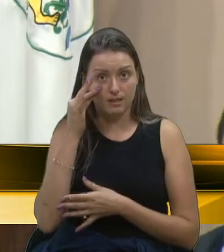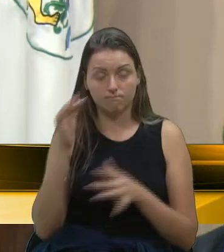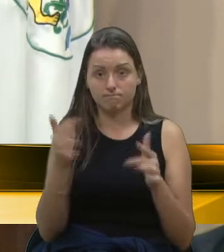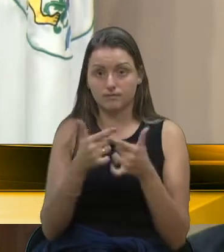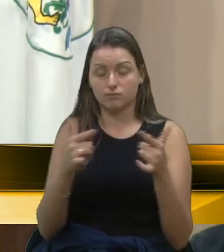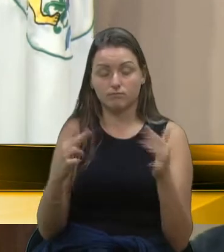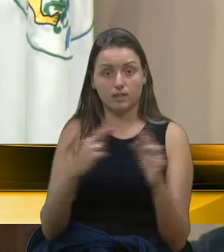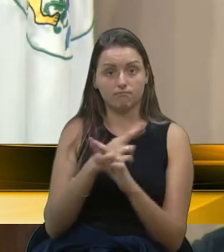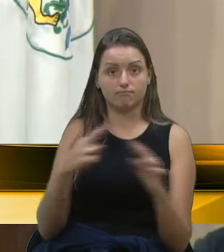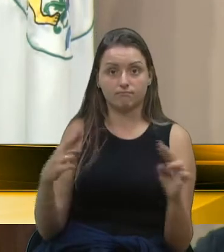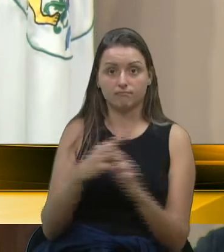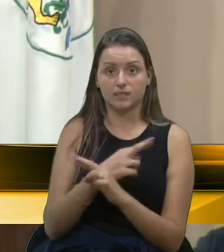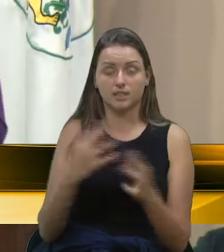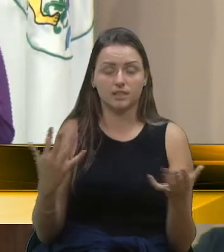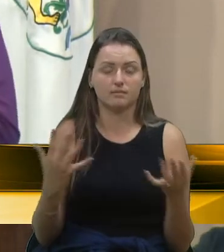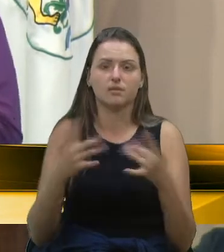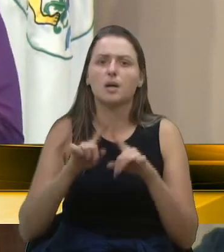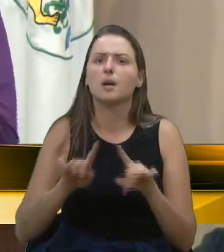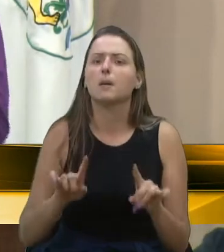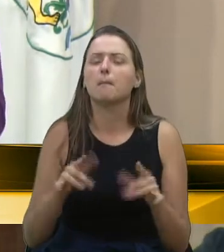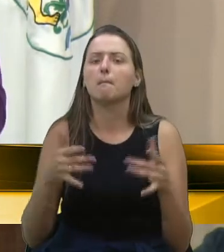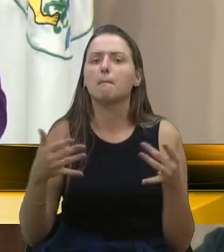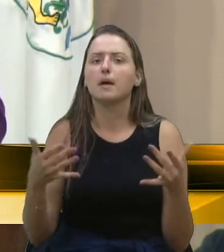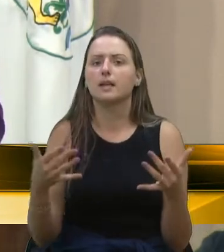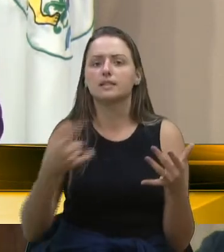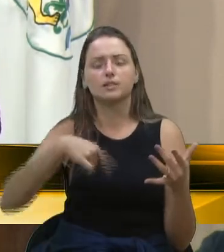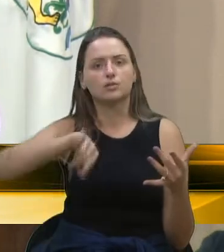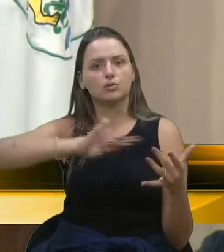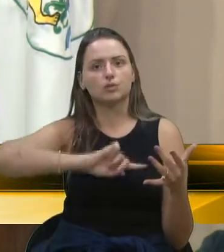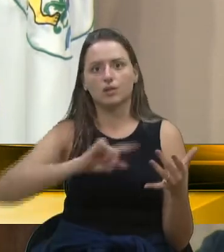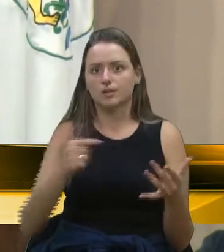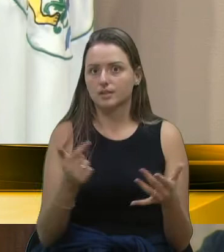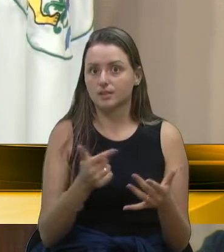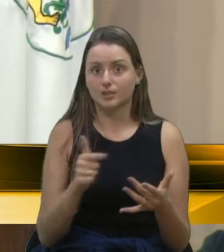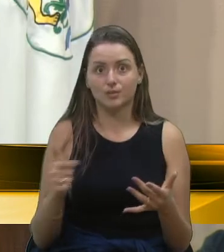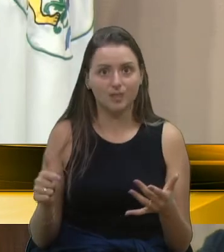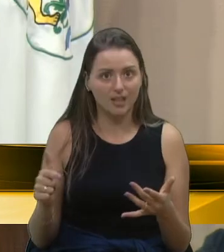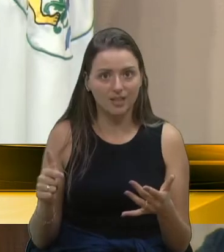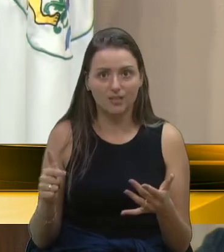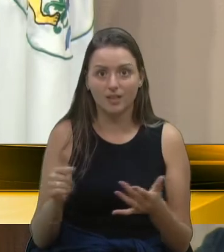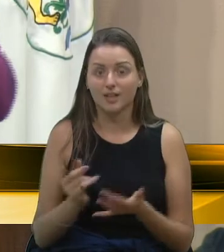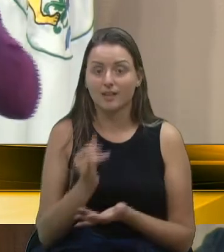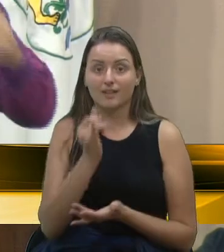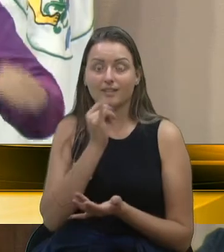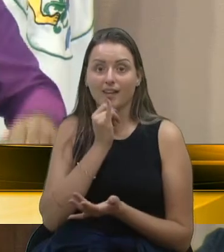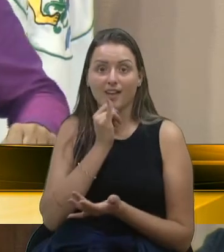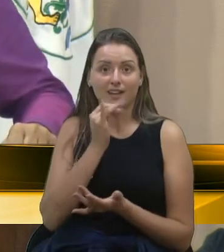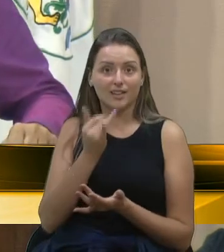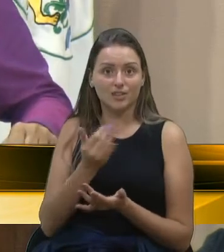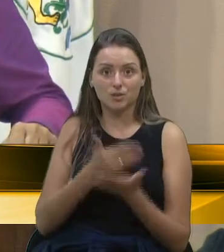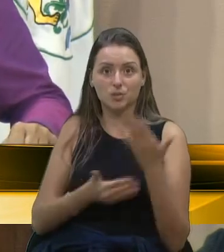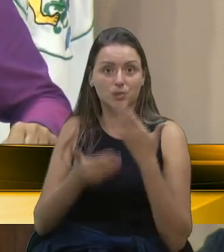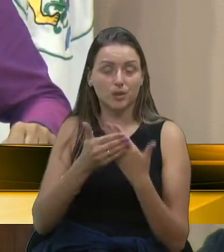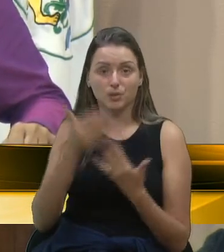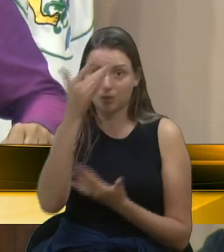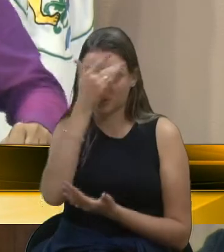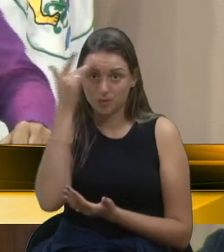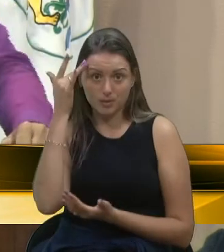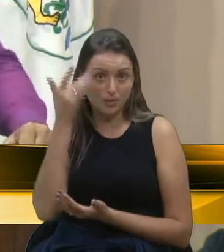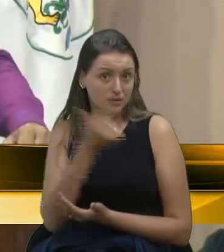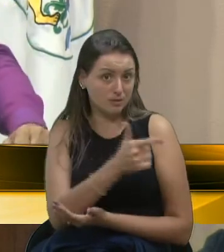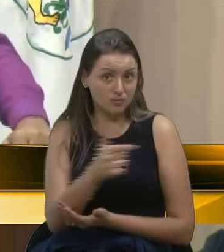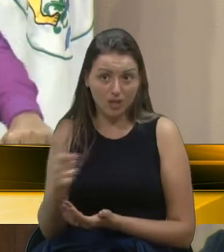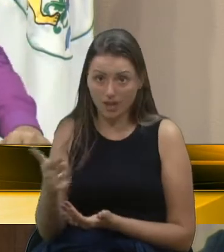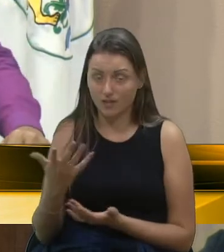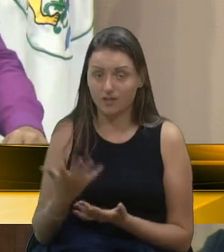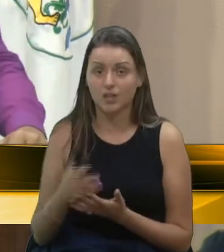relação. Mas, gente, nós não tivemos uma testagem em massa da população. Quando a